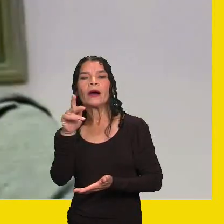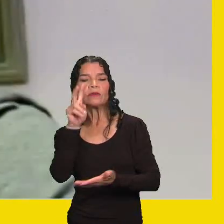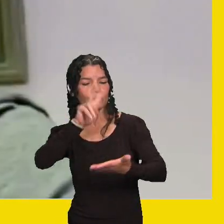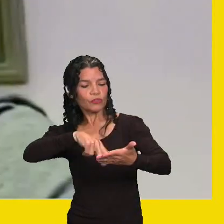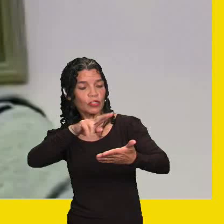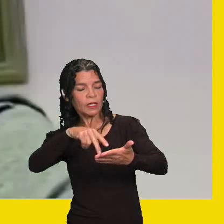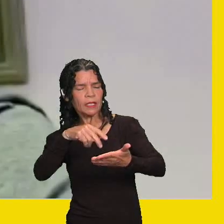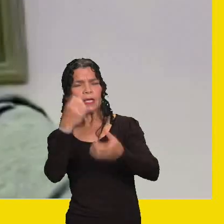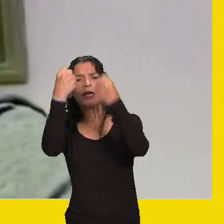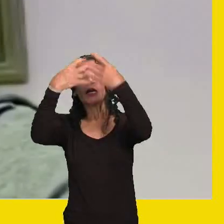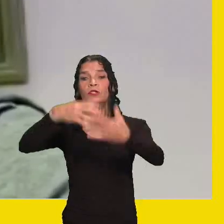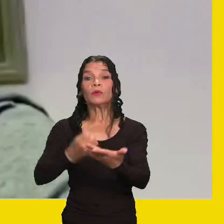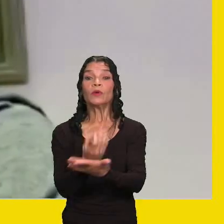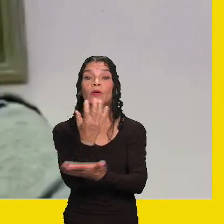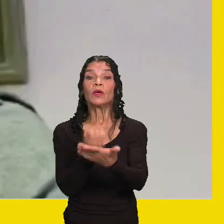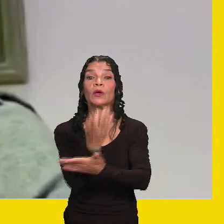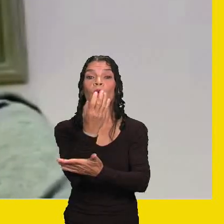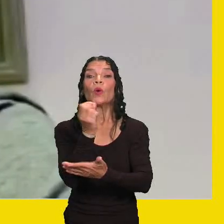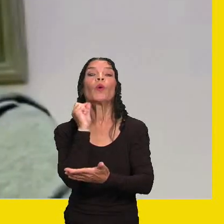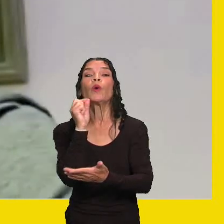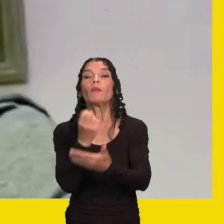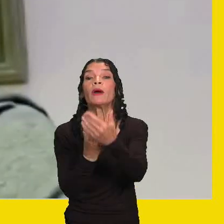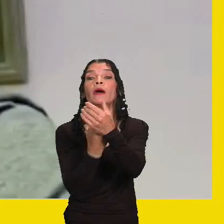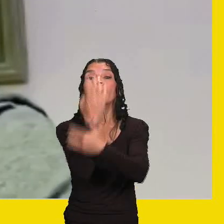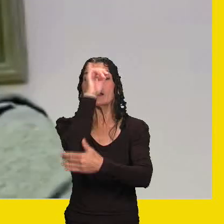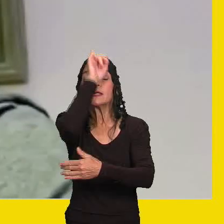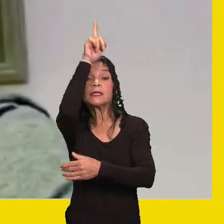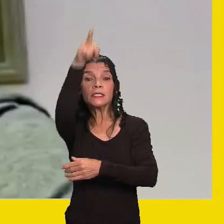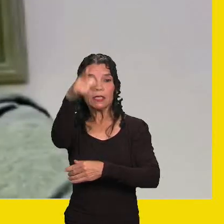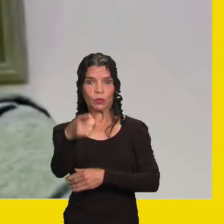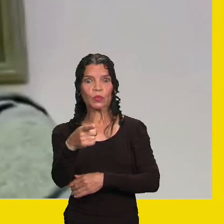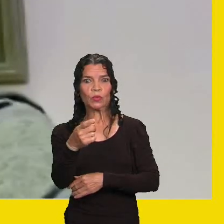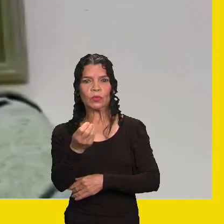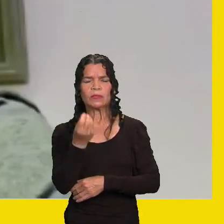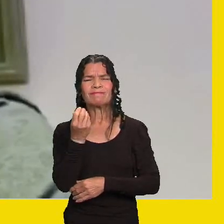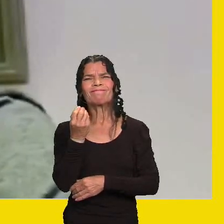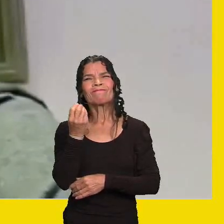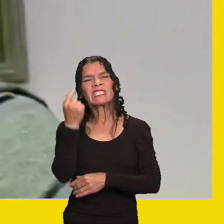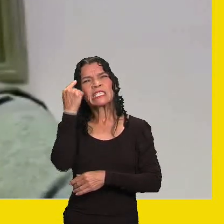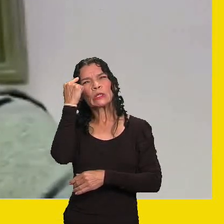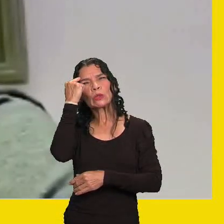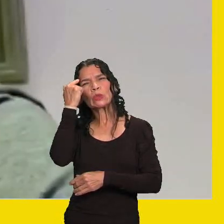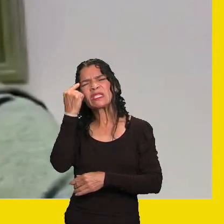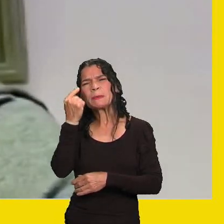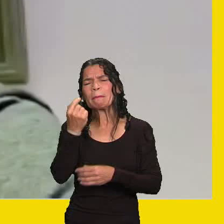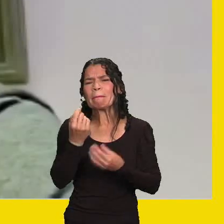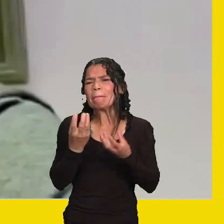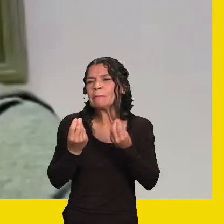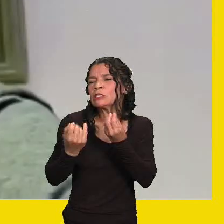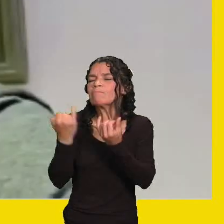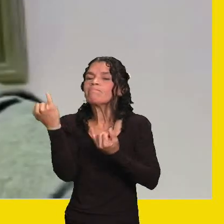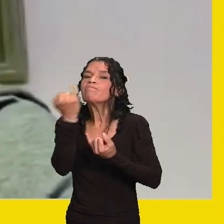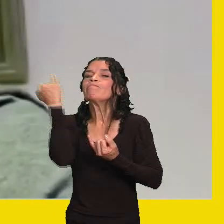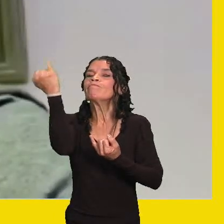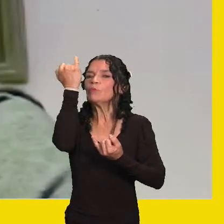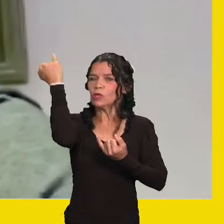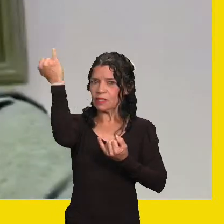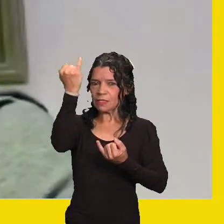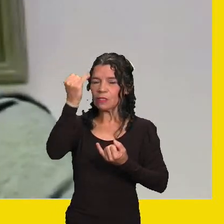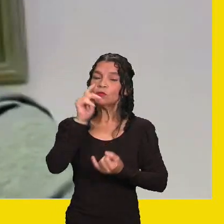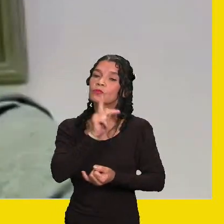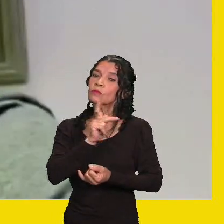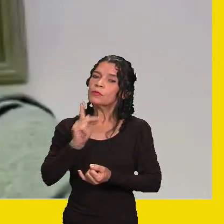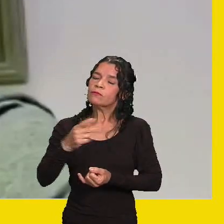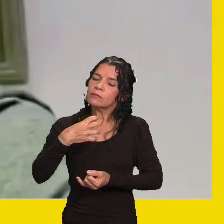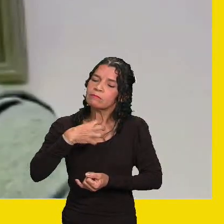sobre a alfabetização como ato criador. E eu acho que é muito, muito, muito importante que o professor